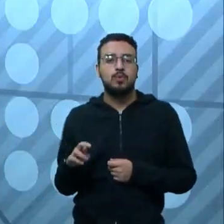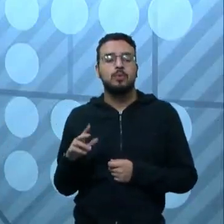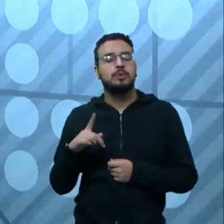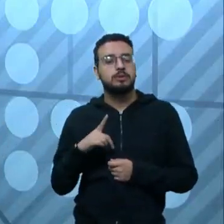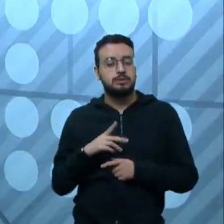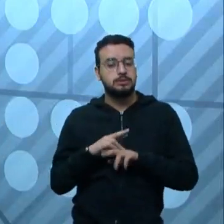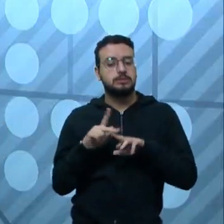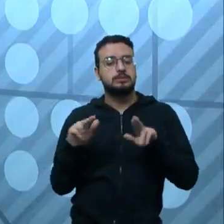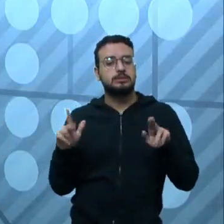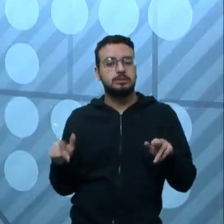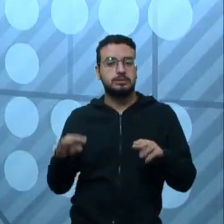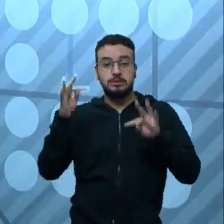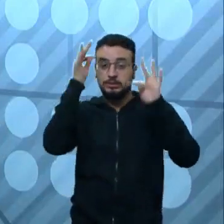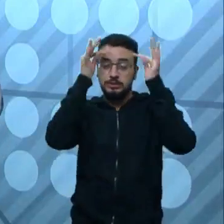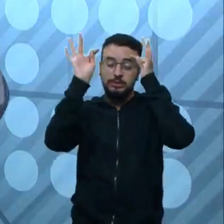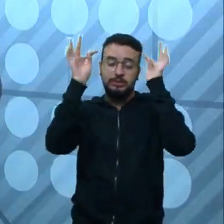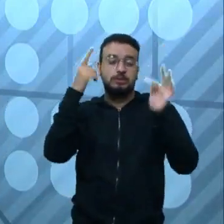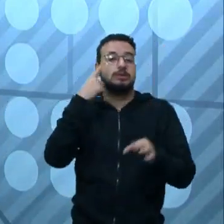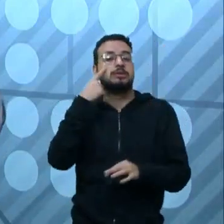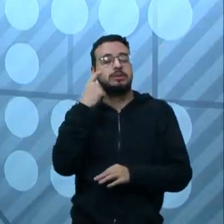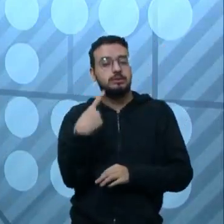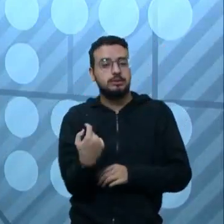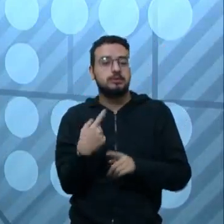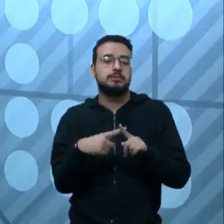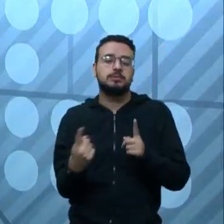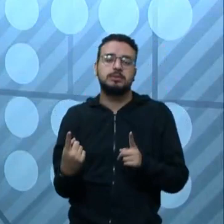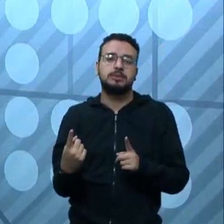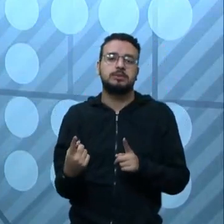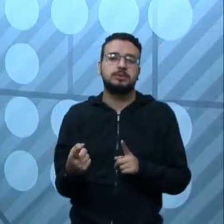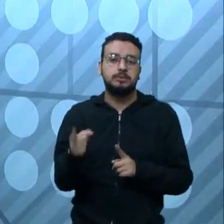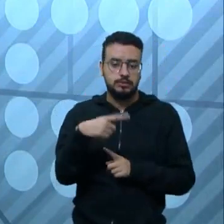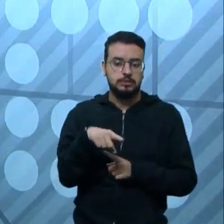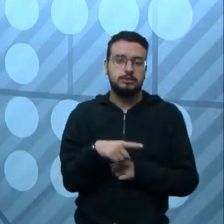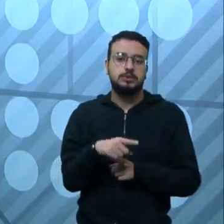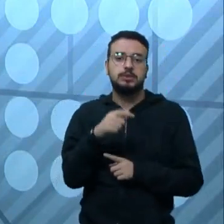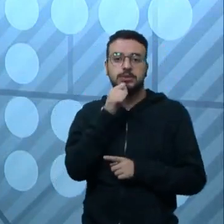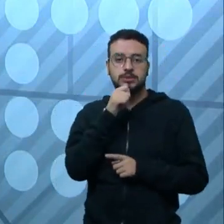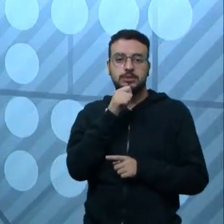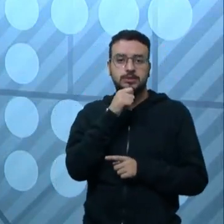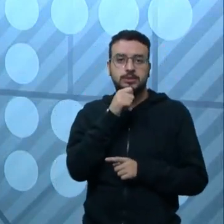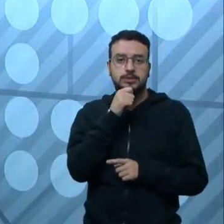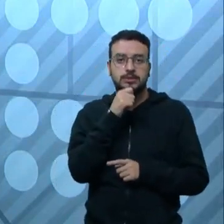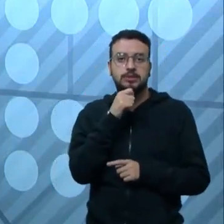muito interessantes sobre isso, mas isso vocês vão